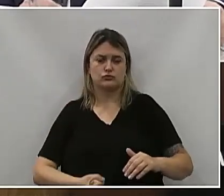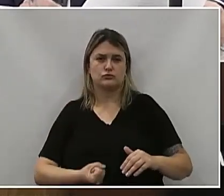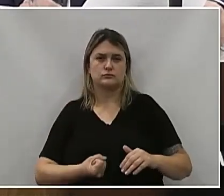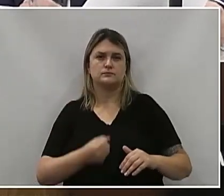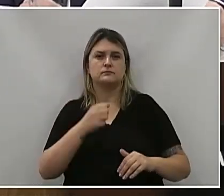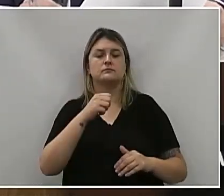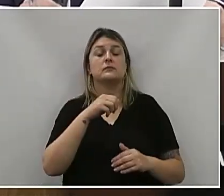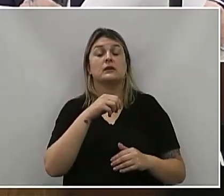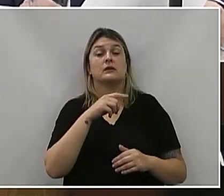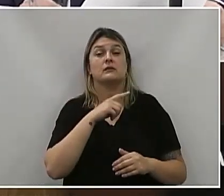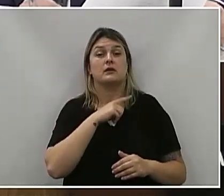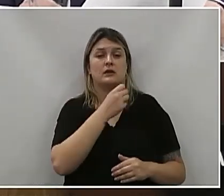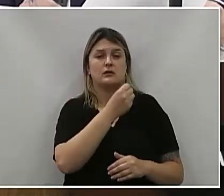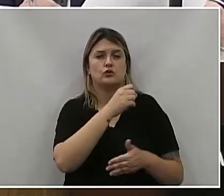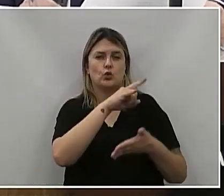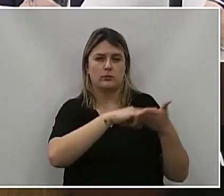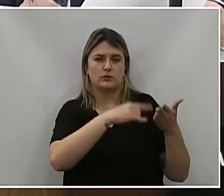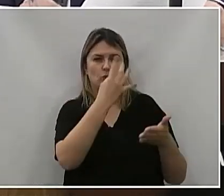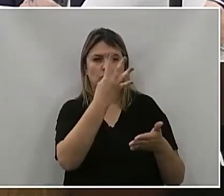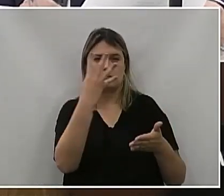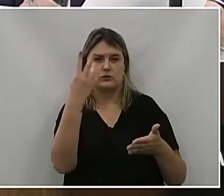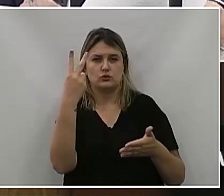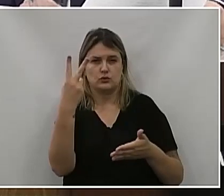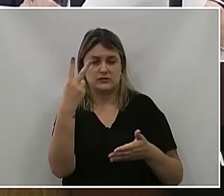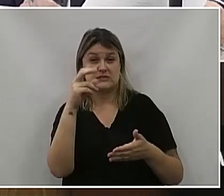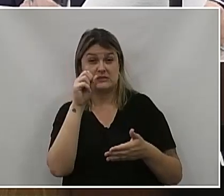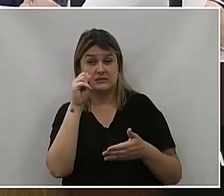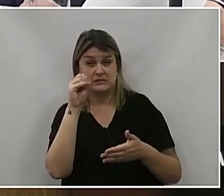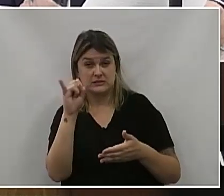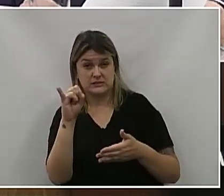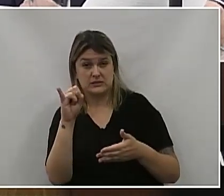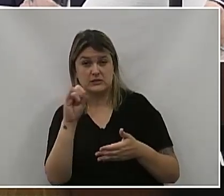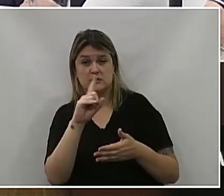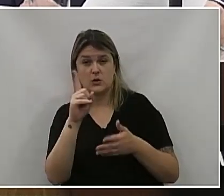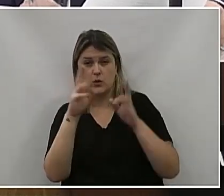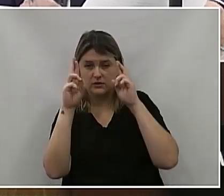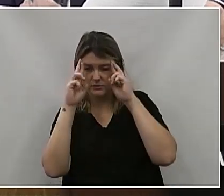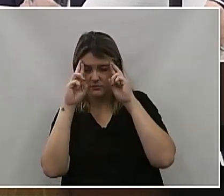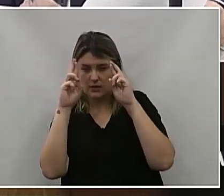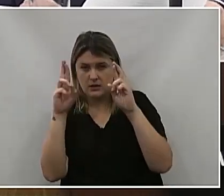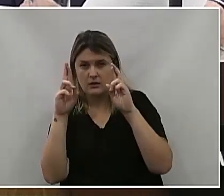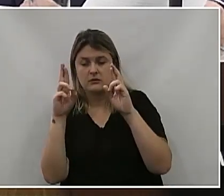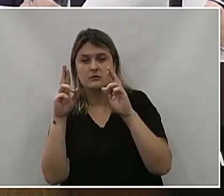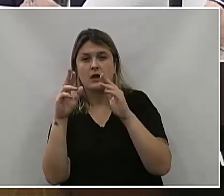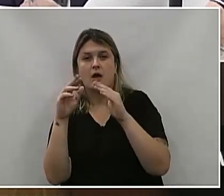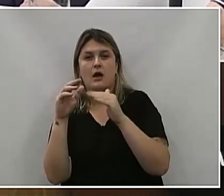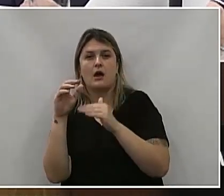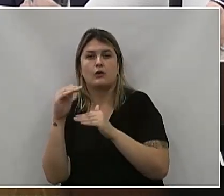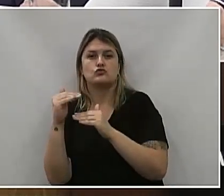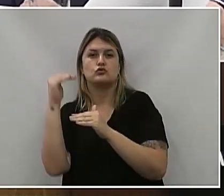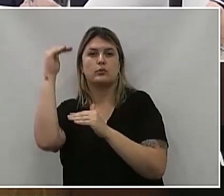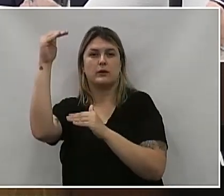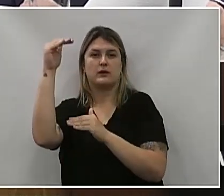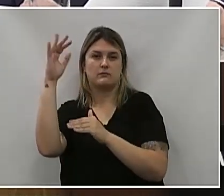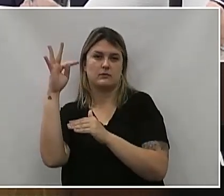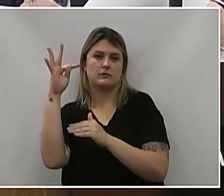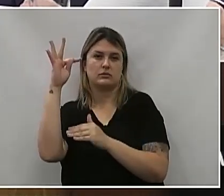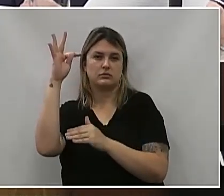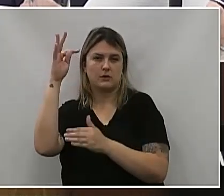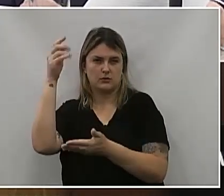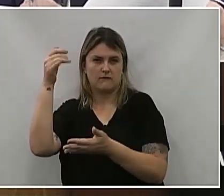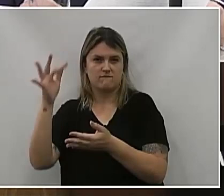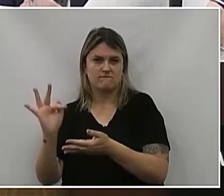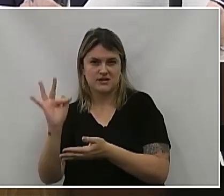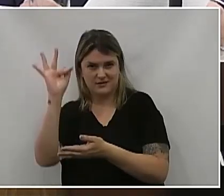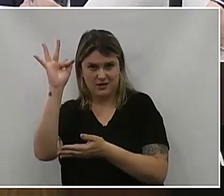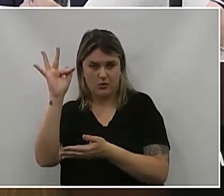número 442, arguição de descumprimento de preceito fundamental apresentado ao Supremo Tribunal Federal, no sentido de